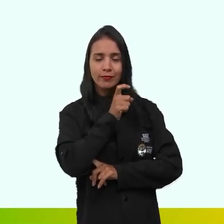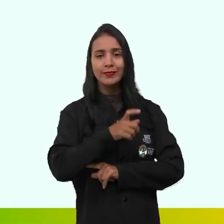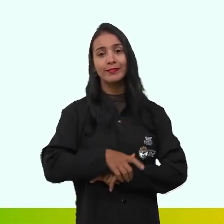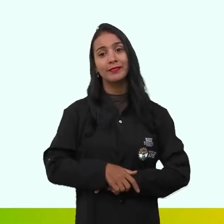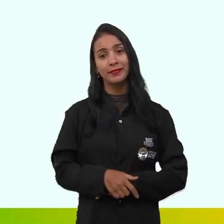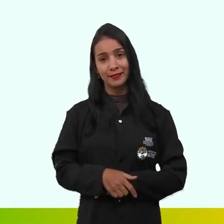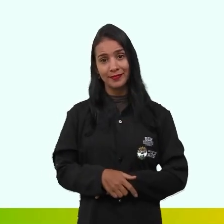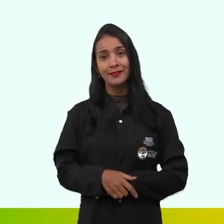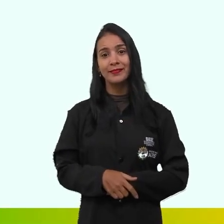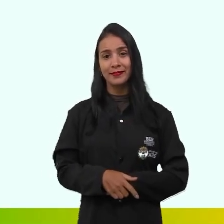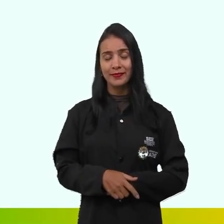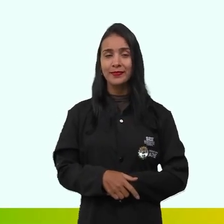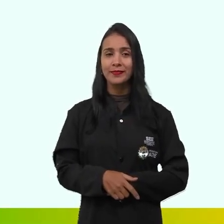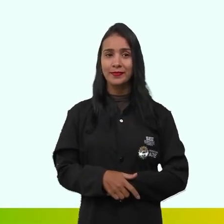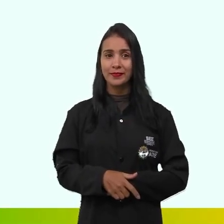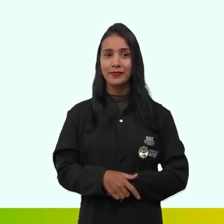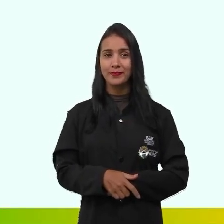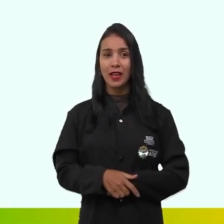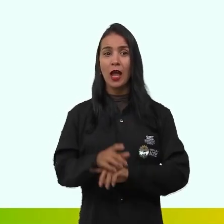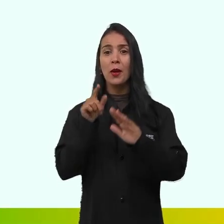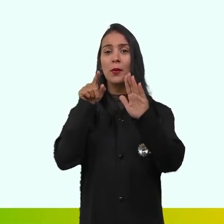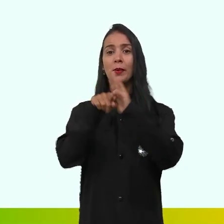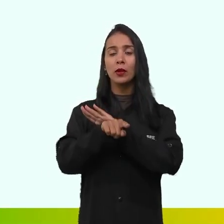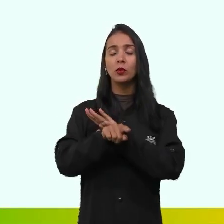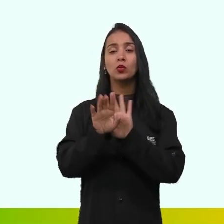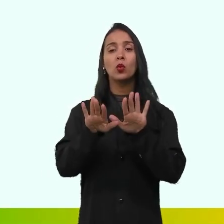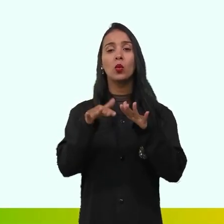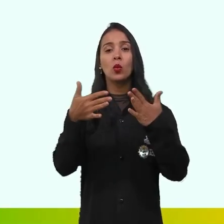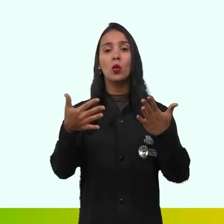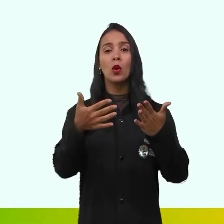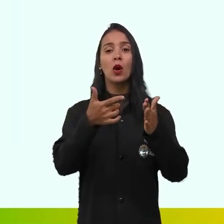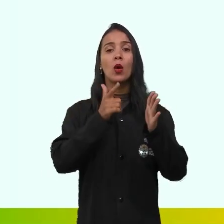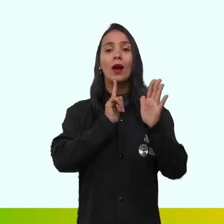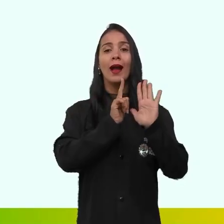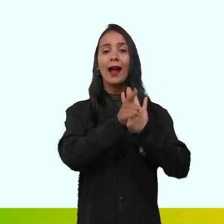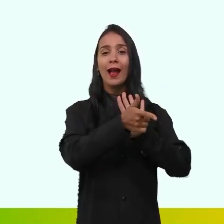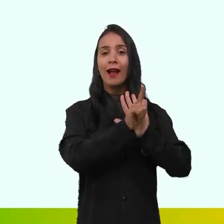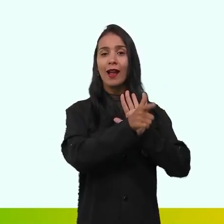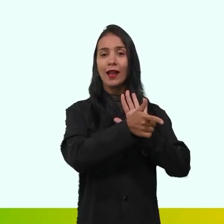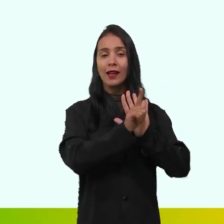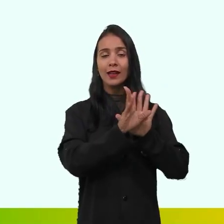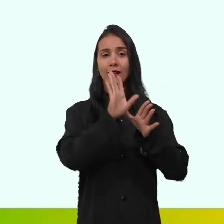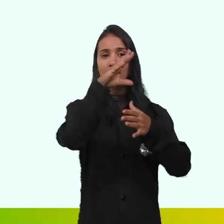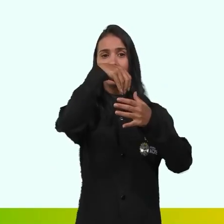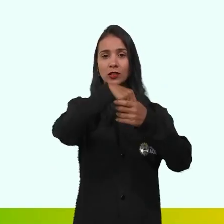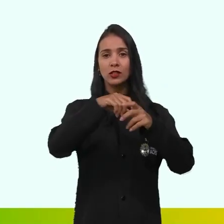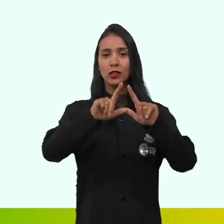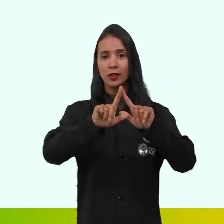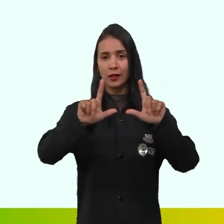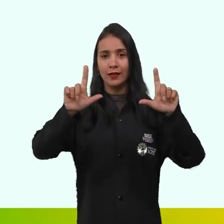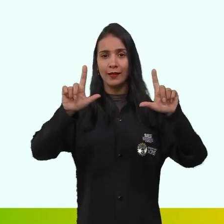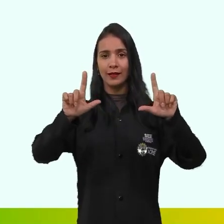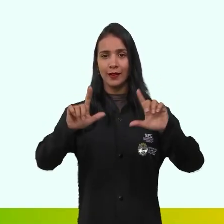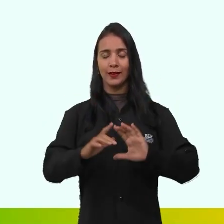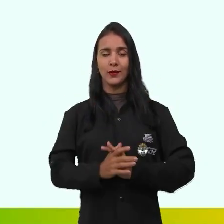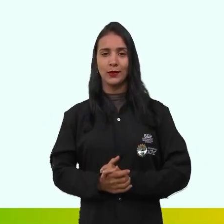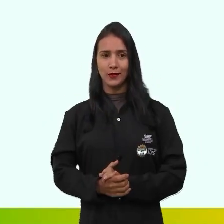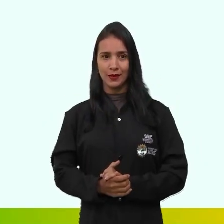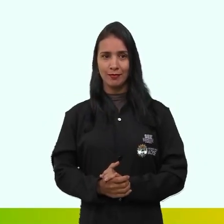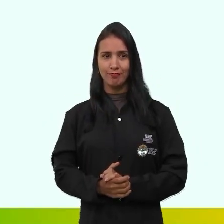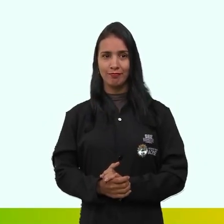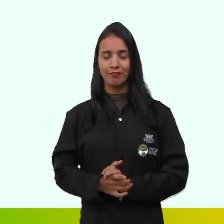minha pergunta é a seguinte: qual é a crítica abordada na charge? Letra